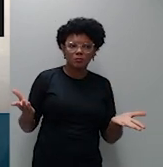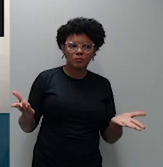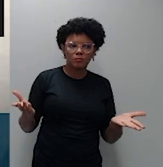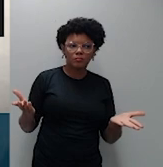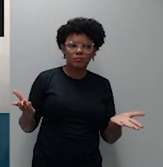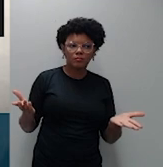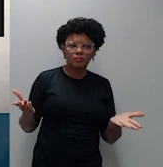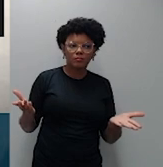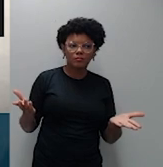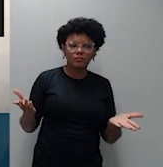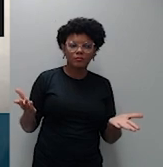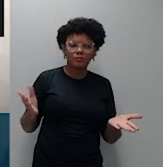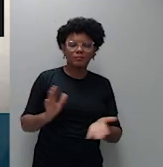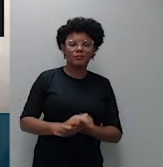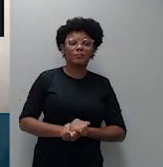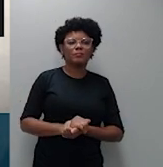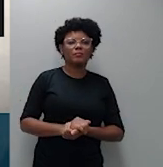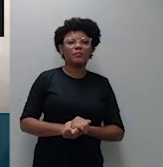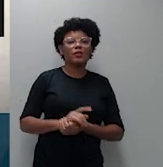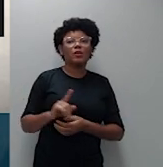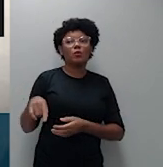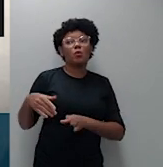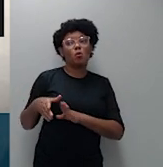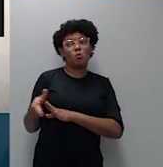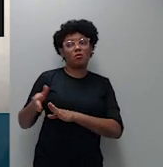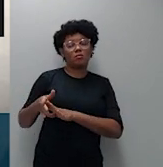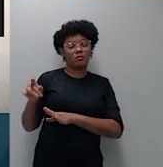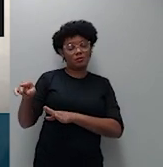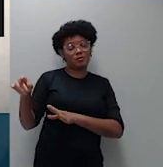continuamos com a orientação de julgamento